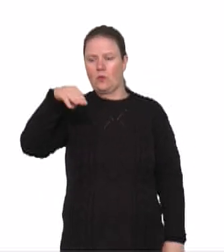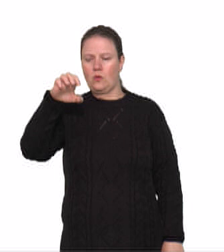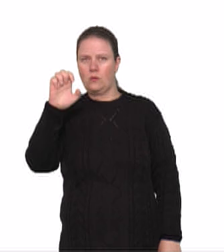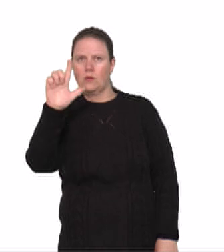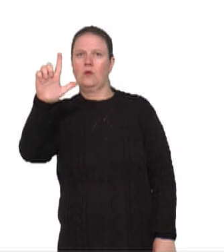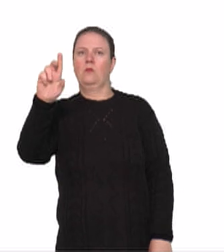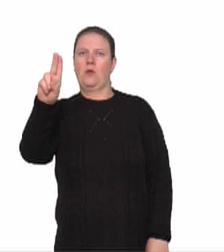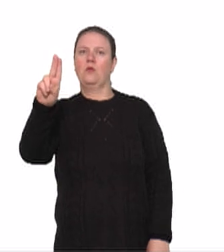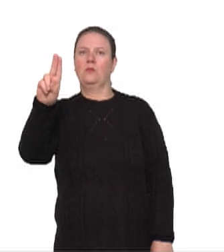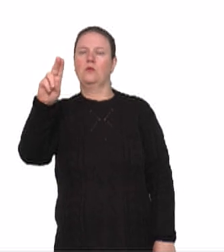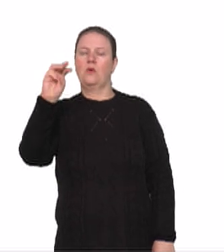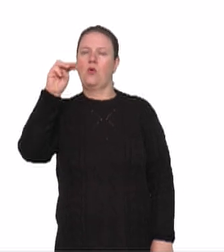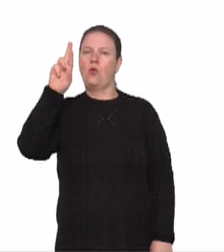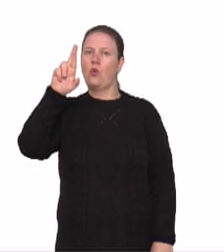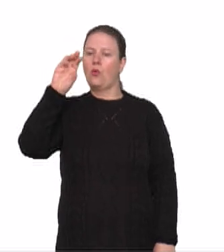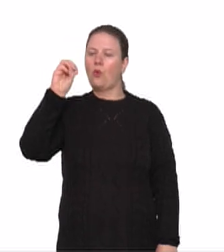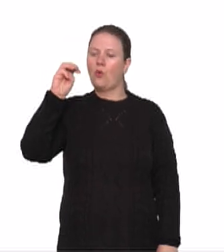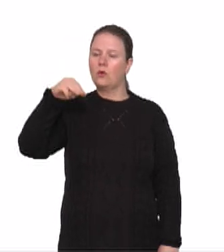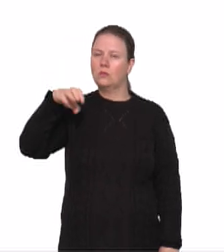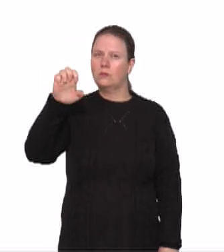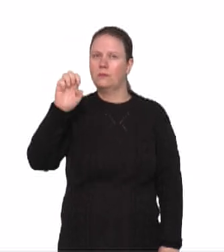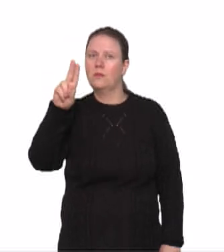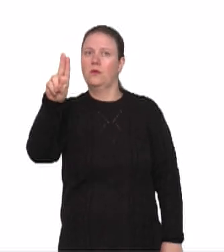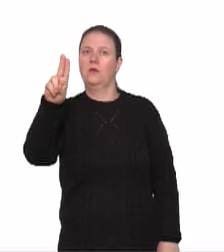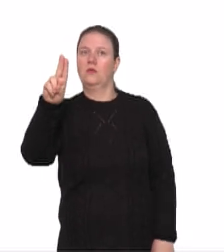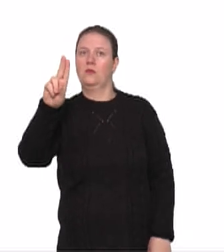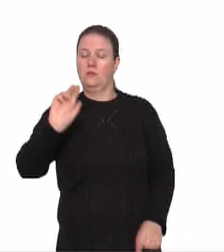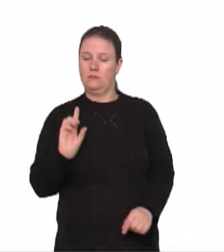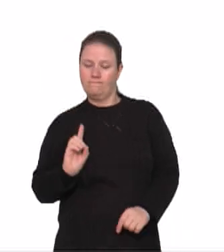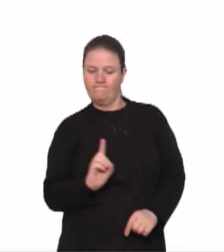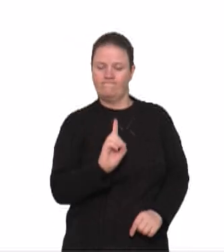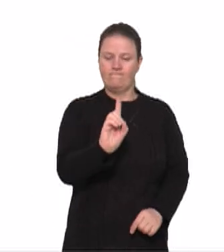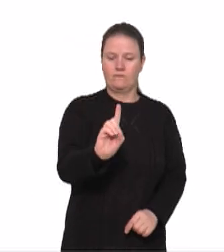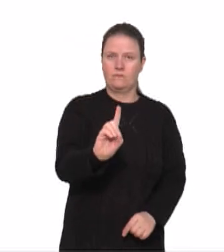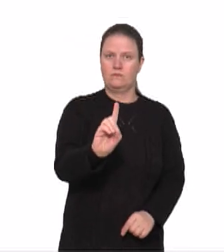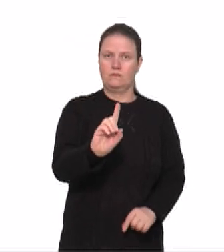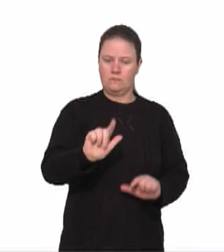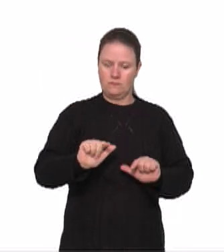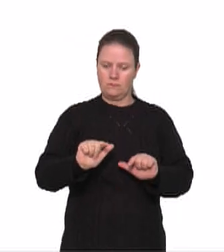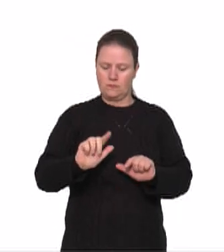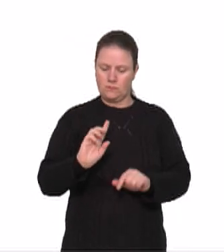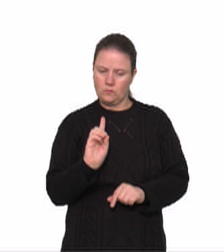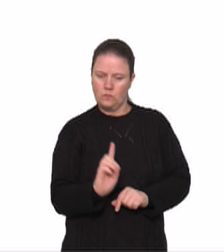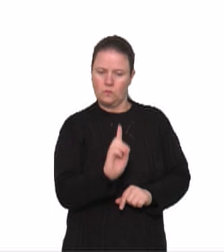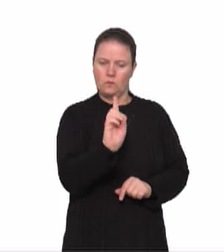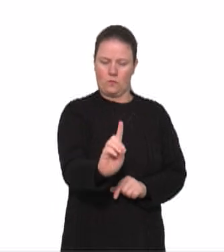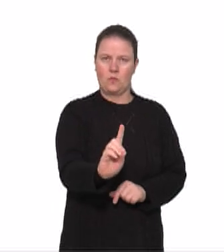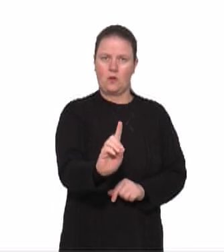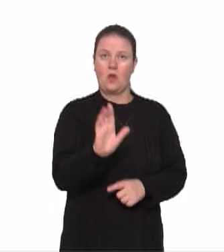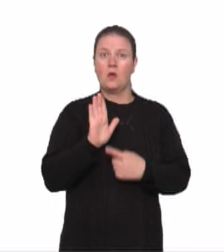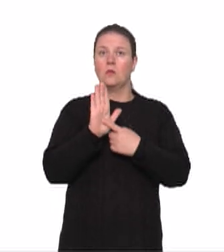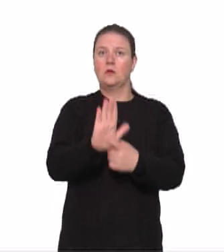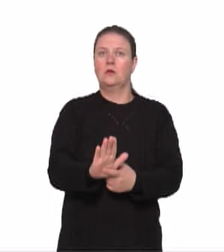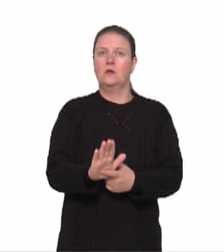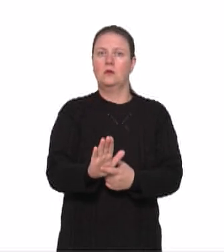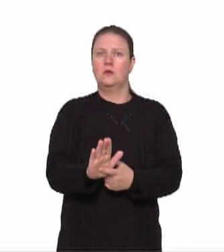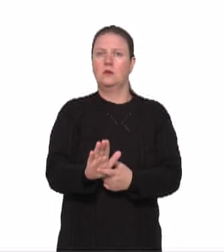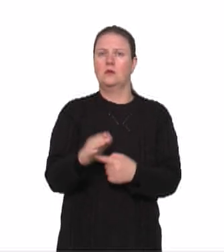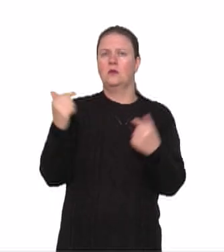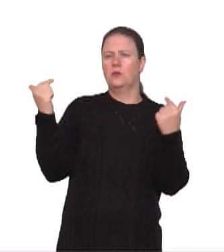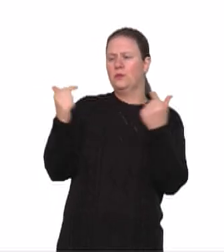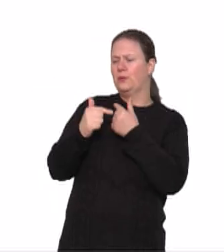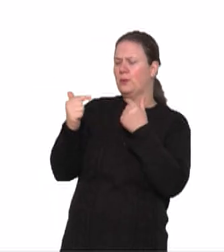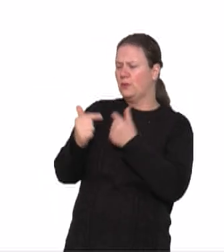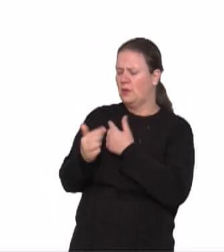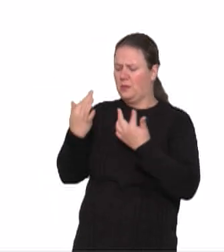rubrica indicando que o Romeu vai avançar, vai dar um passo para frente. Aí aparece o Romeu agora, zomba da dor quem